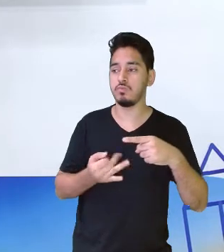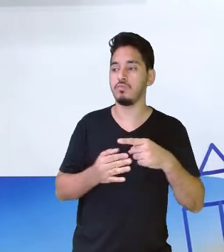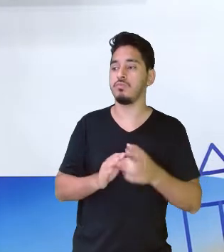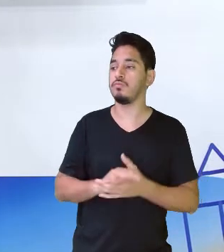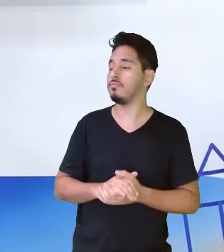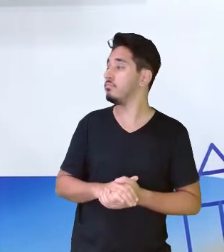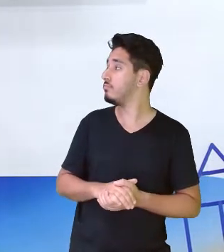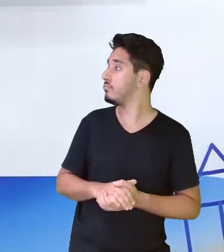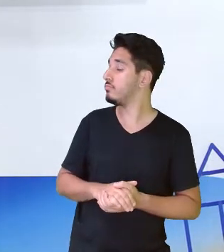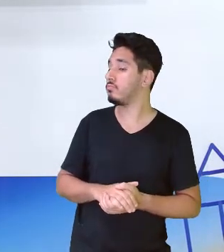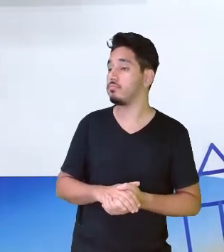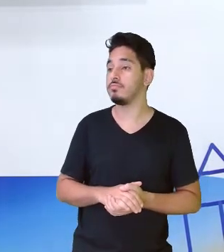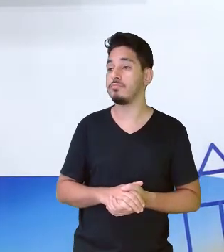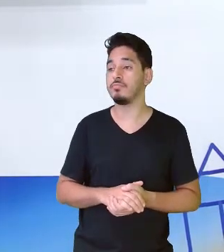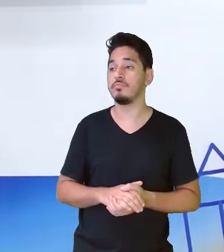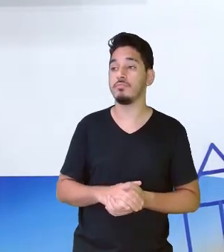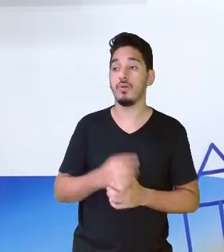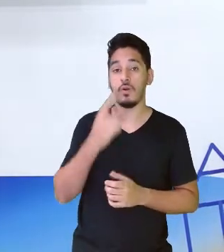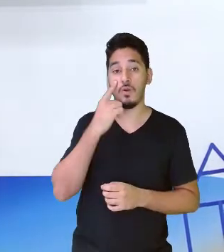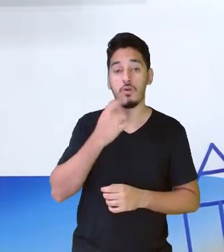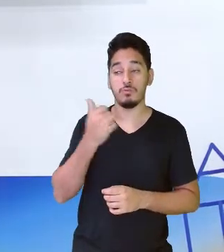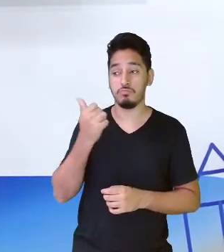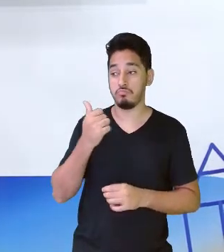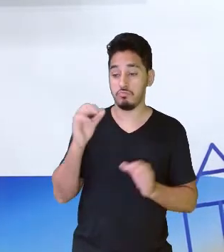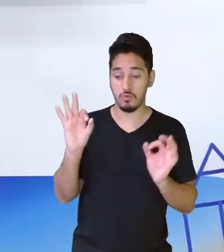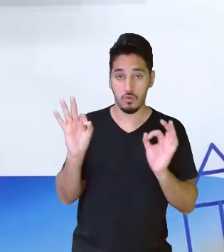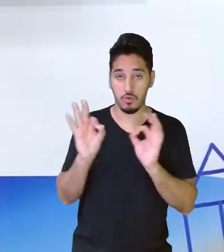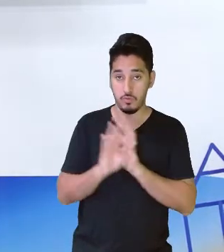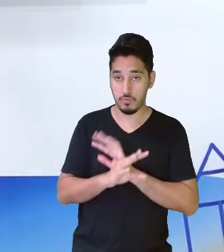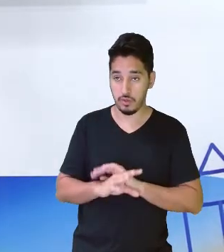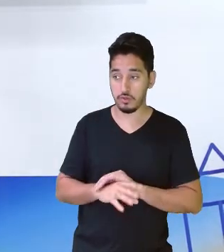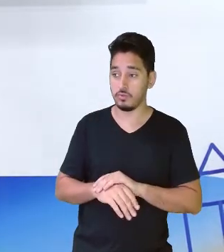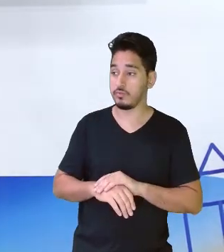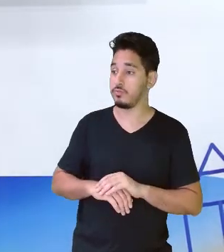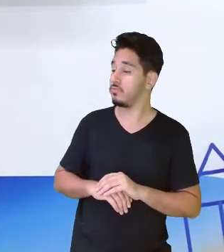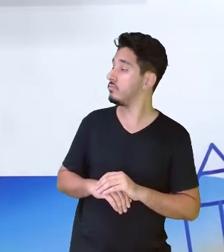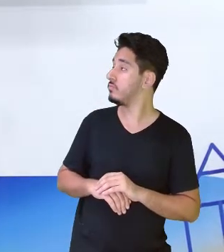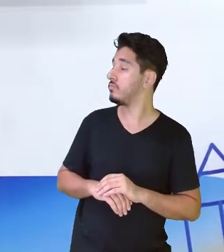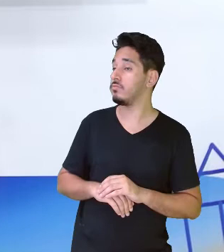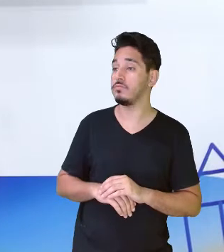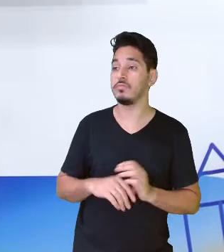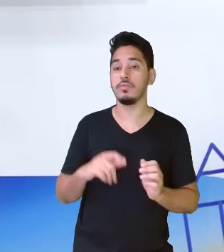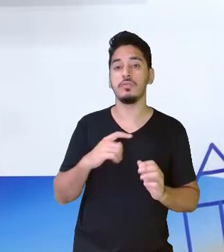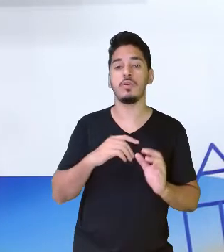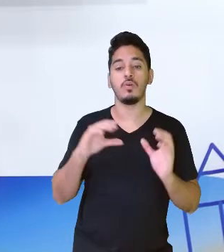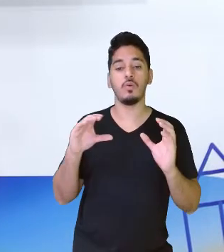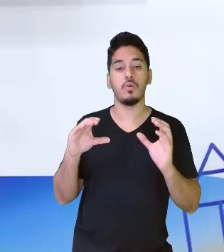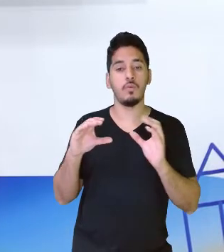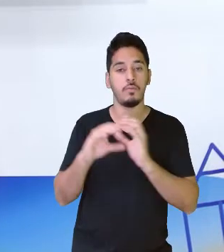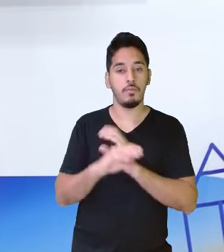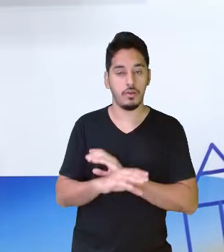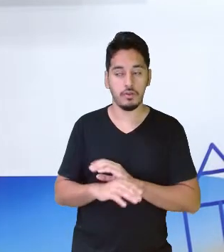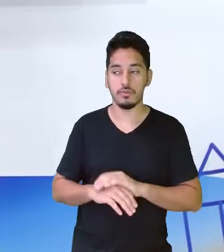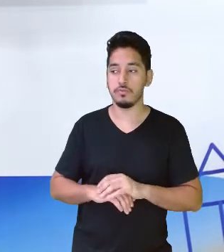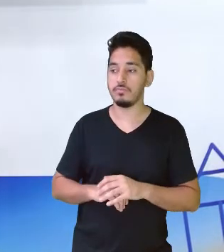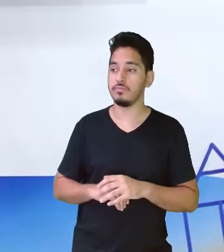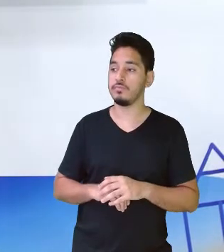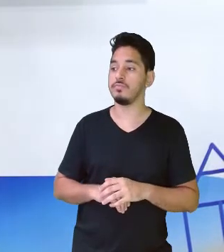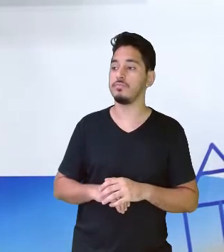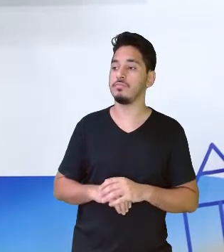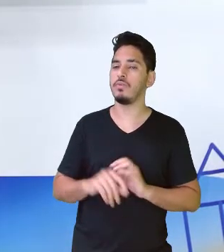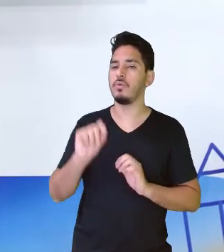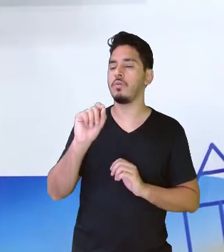uma vez, eu tenho o meu inteiro, presta atenção, eu tenho o meu inteiro, onde